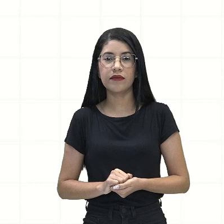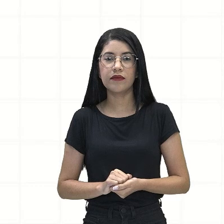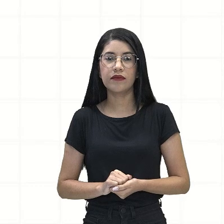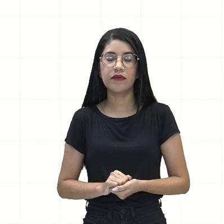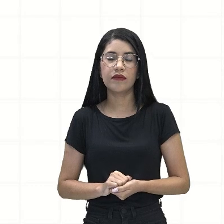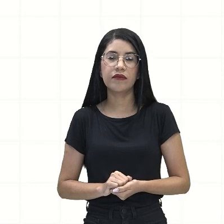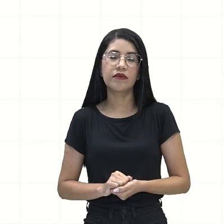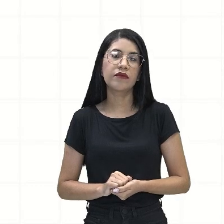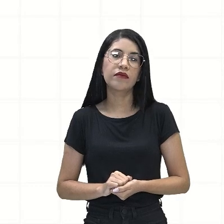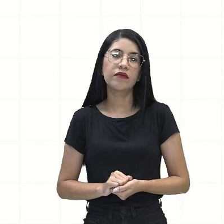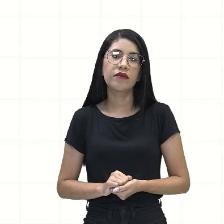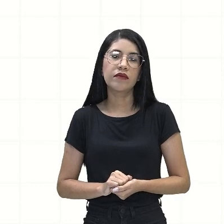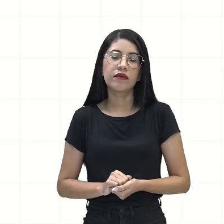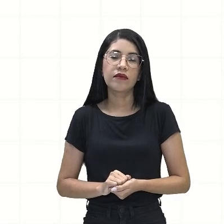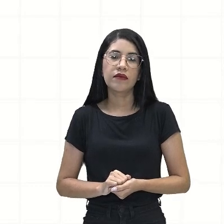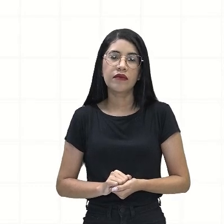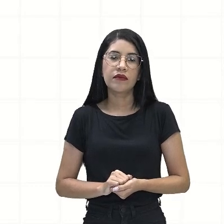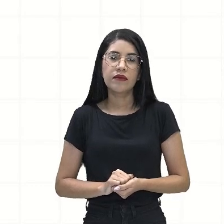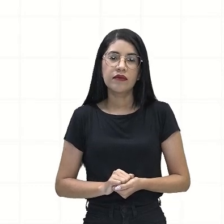pode verificar aí